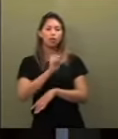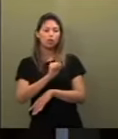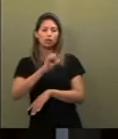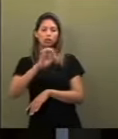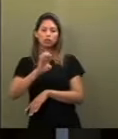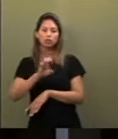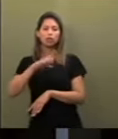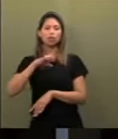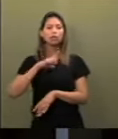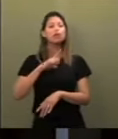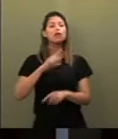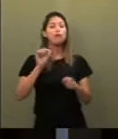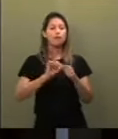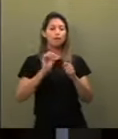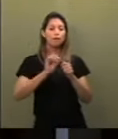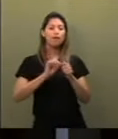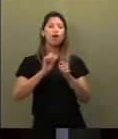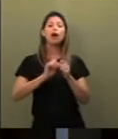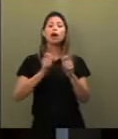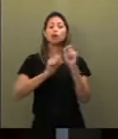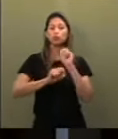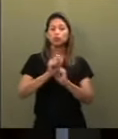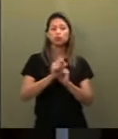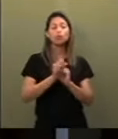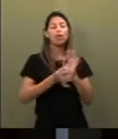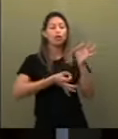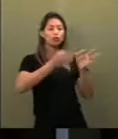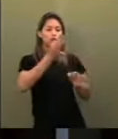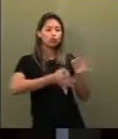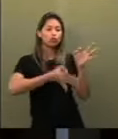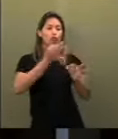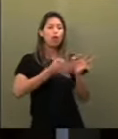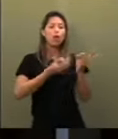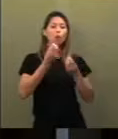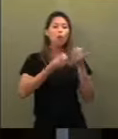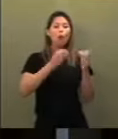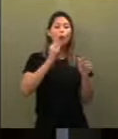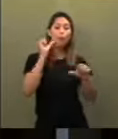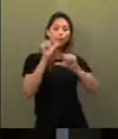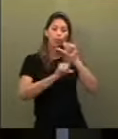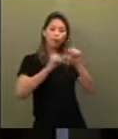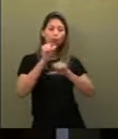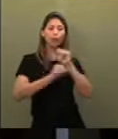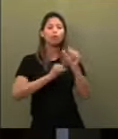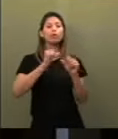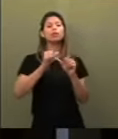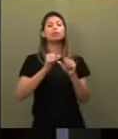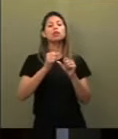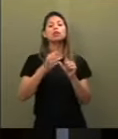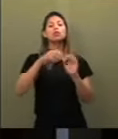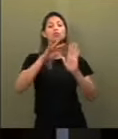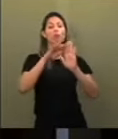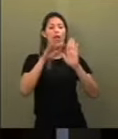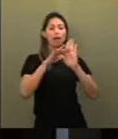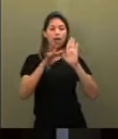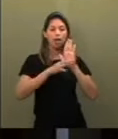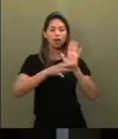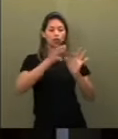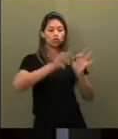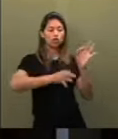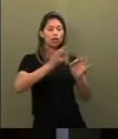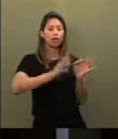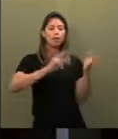verdadeiro malabarismo jurídico, mudando a interpretação de regras de julgamento